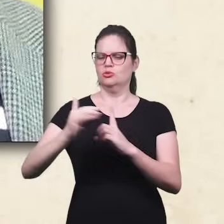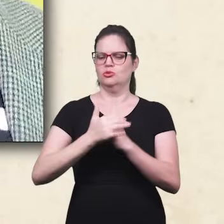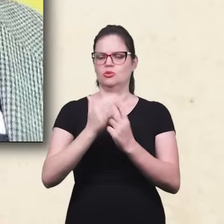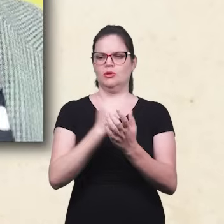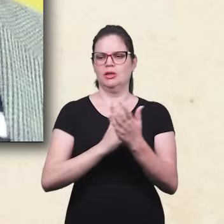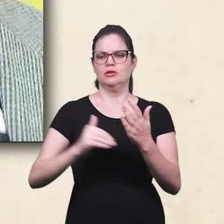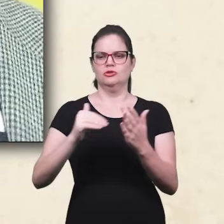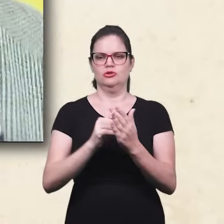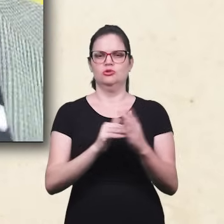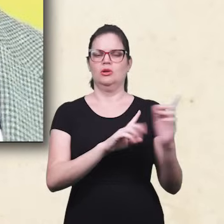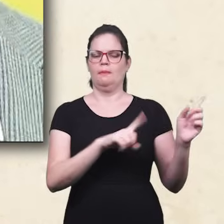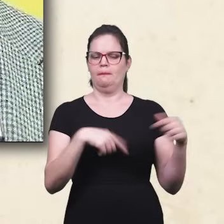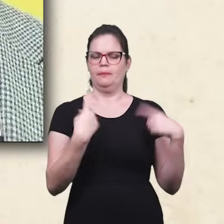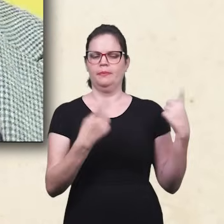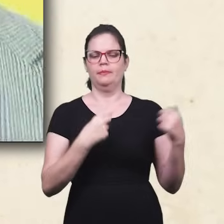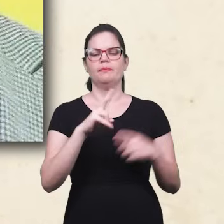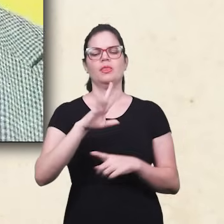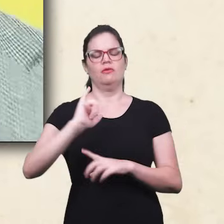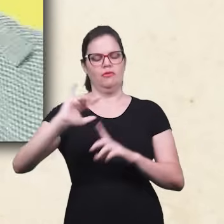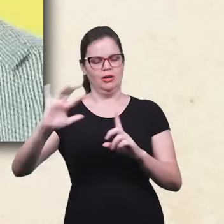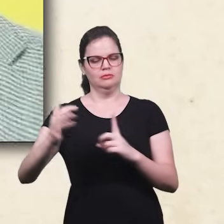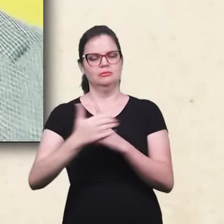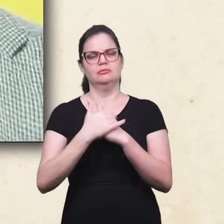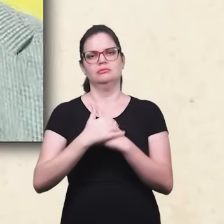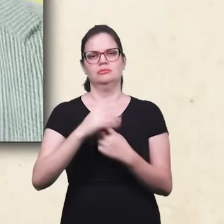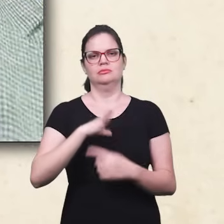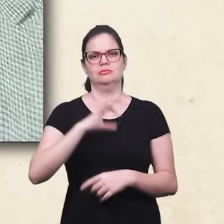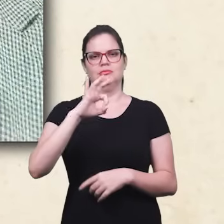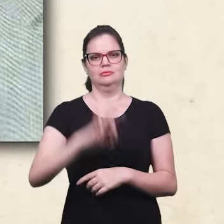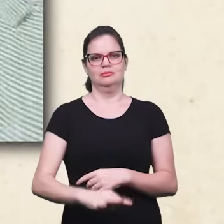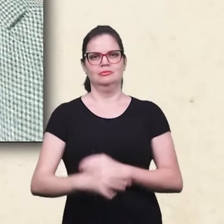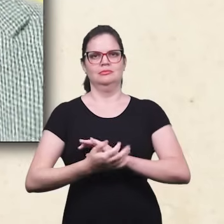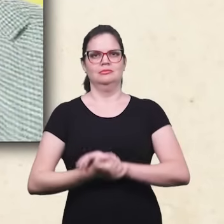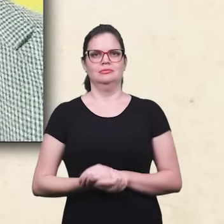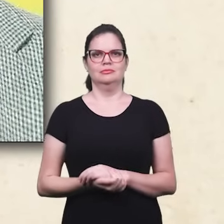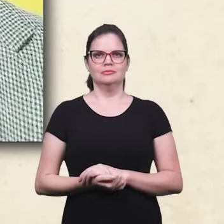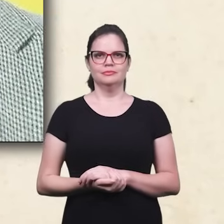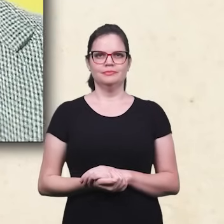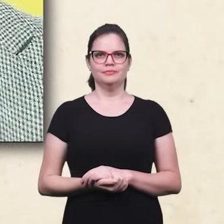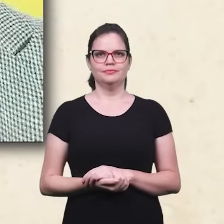livrar de todos os ataques do inimigo.